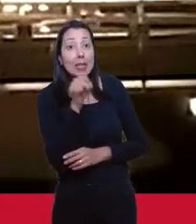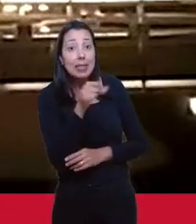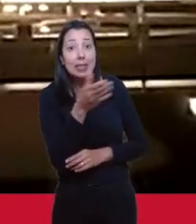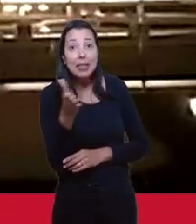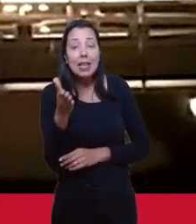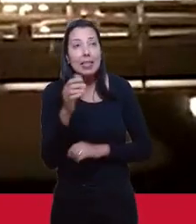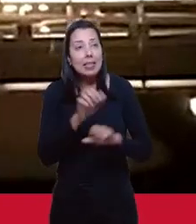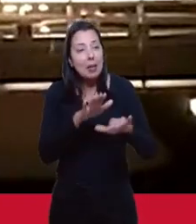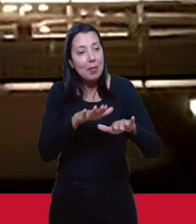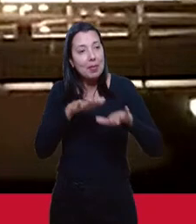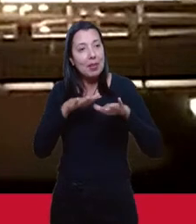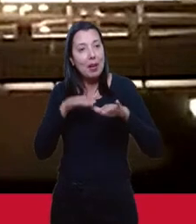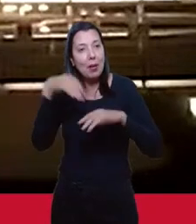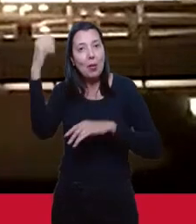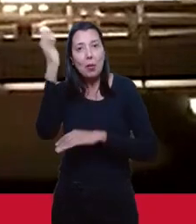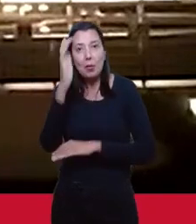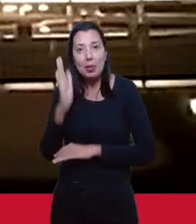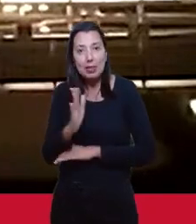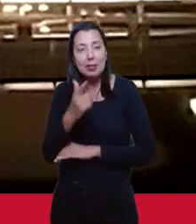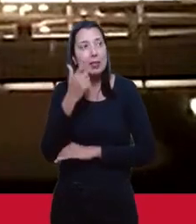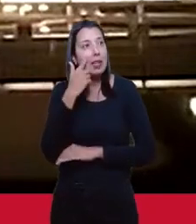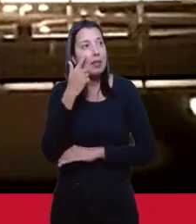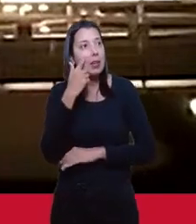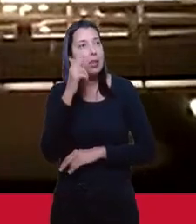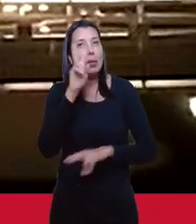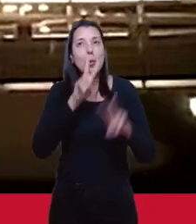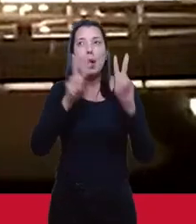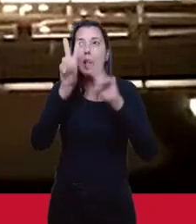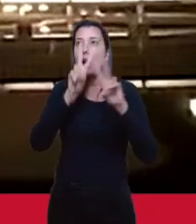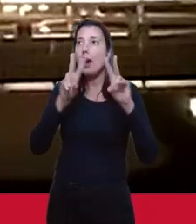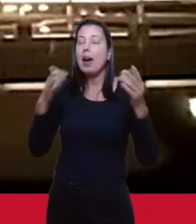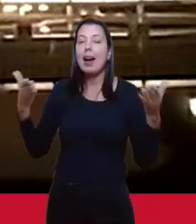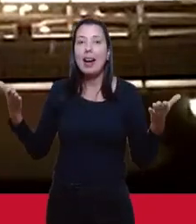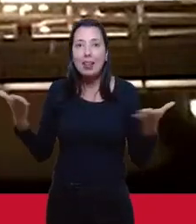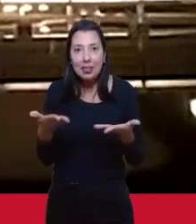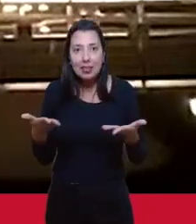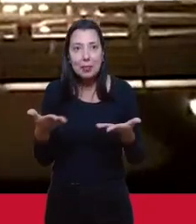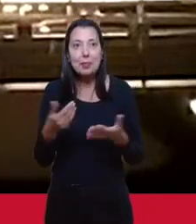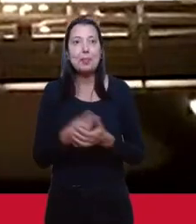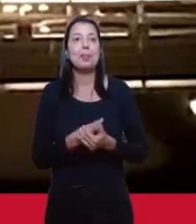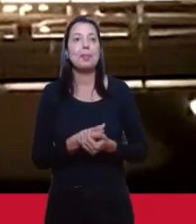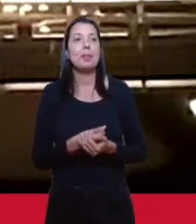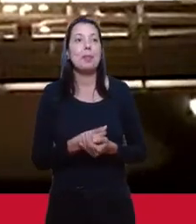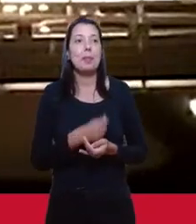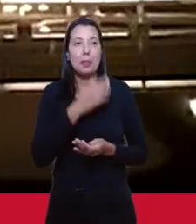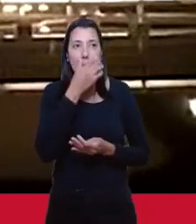Essa é a manifestação. O Brasil está vendo essas imagens neste momento.